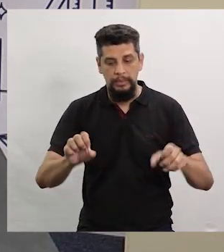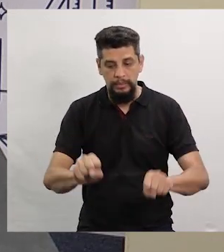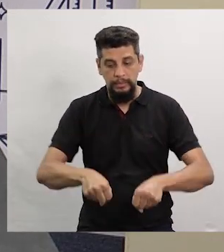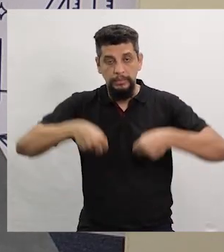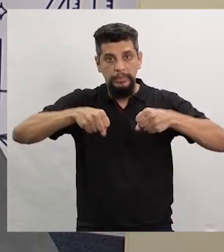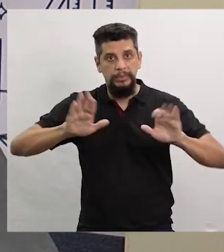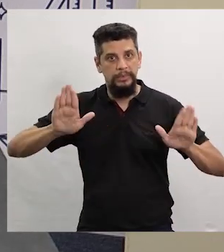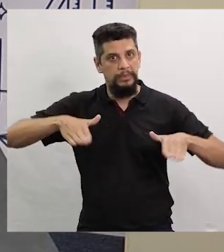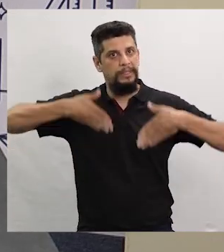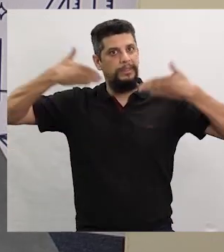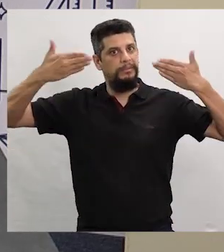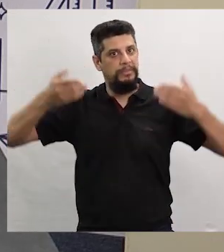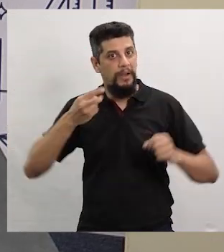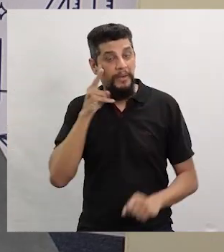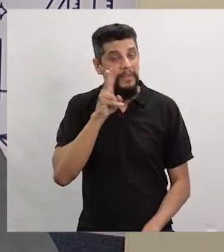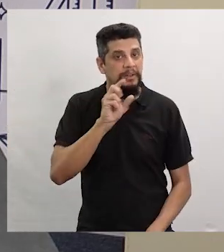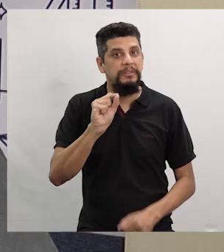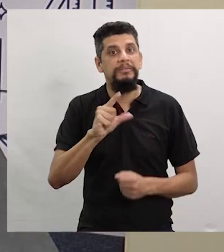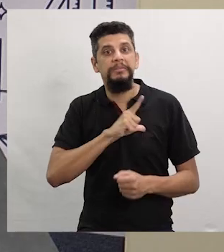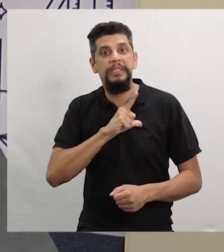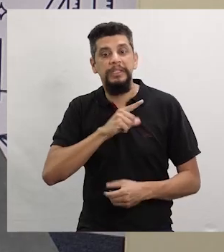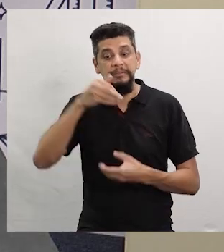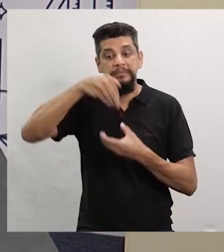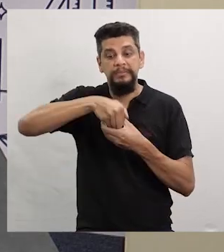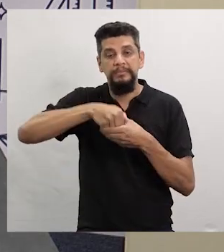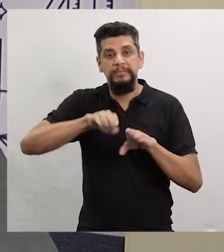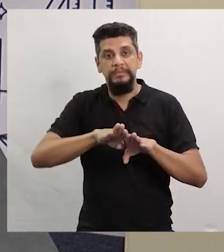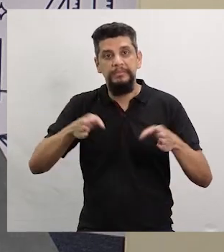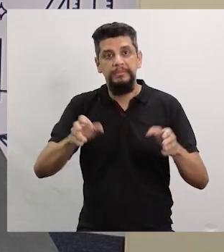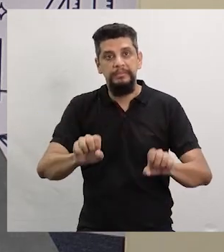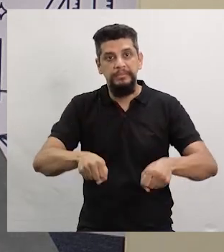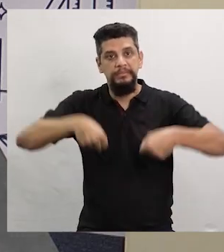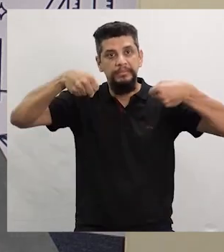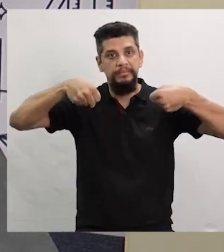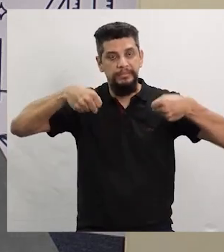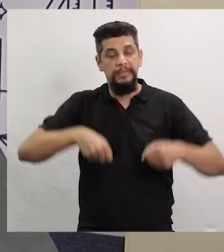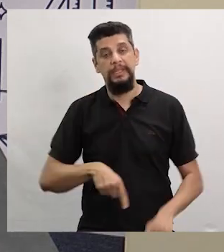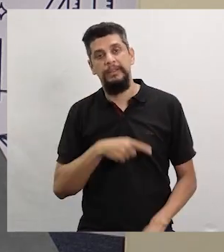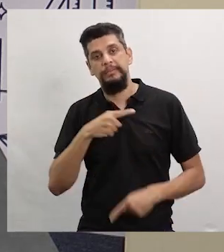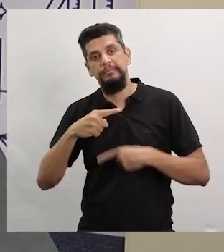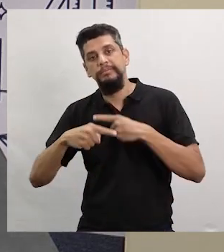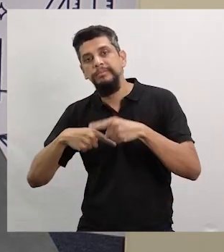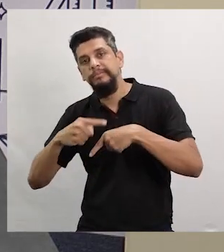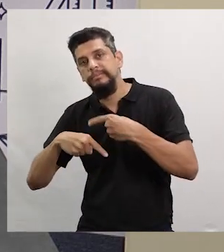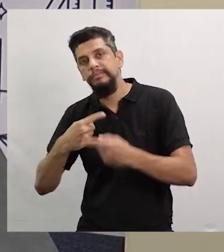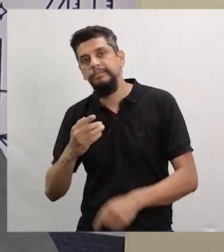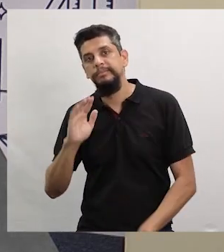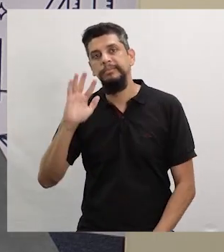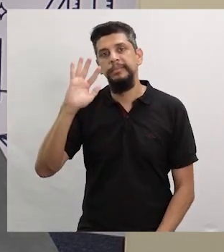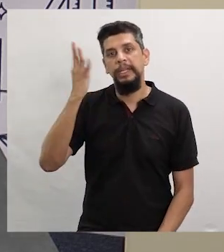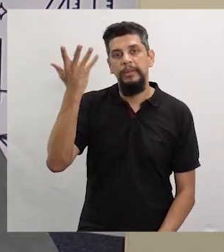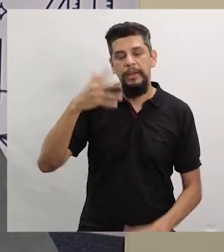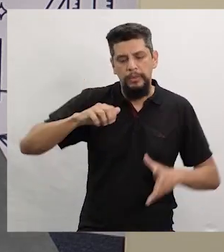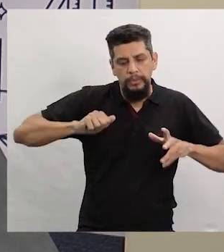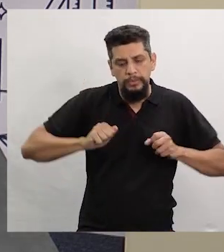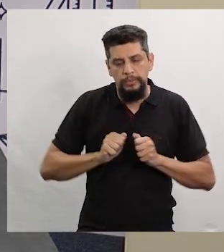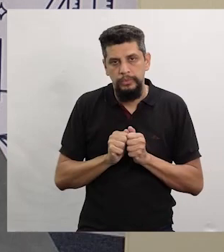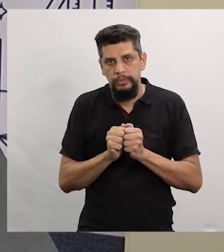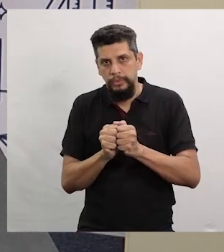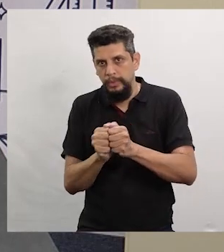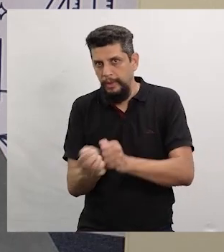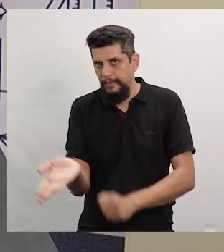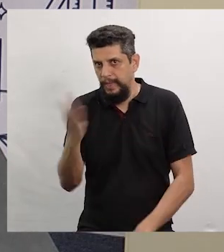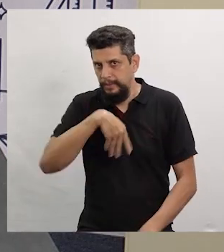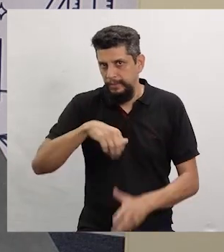vamos ver o que que o baú nos traz hoje ok muito bom aí vamos juntos